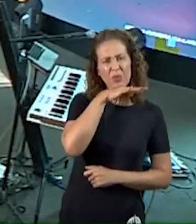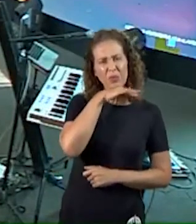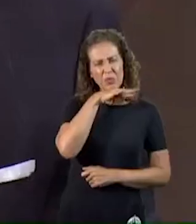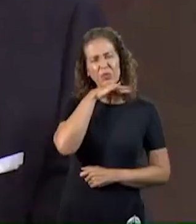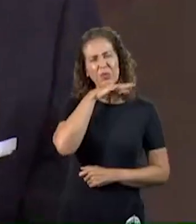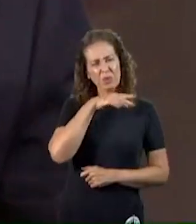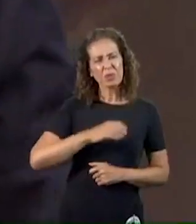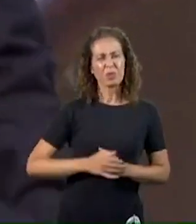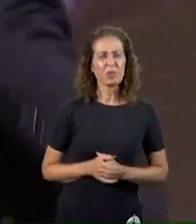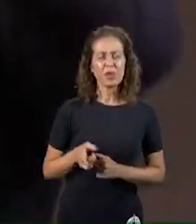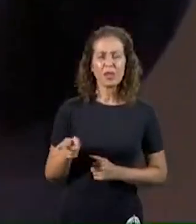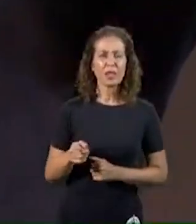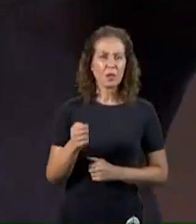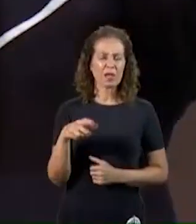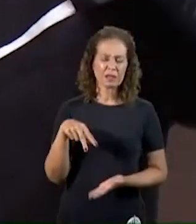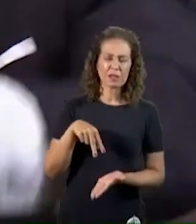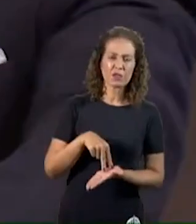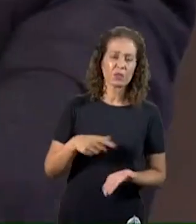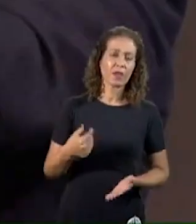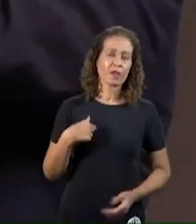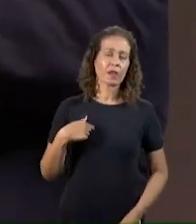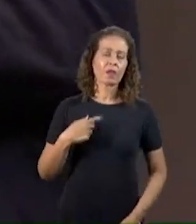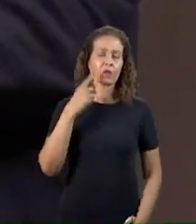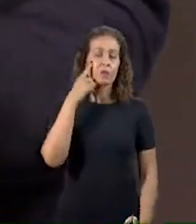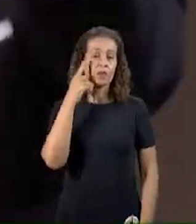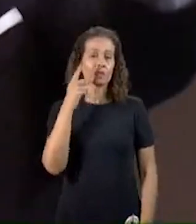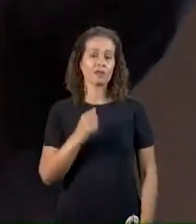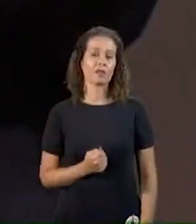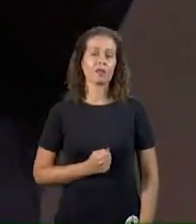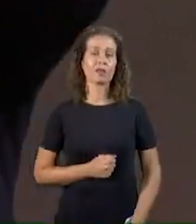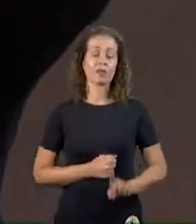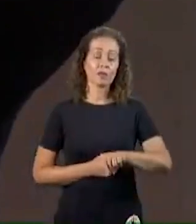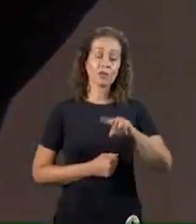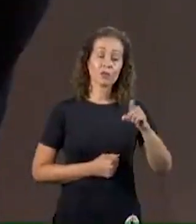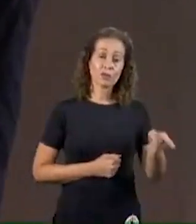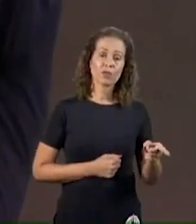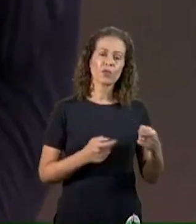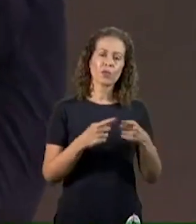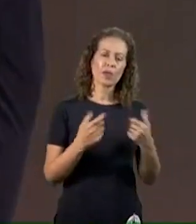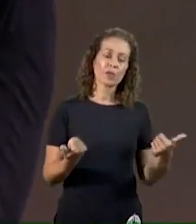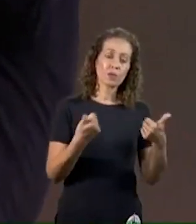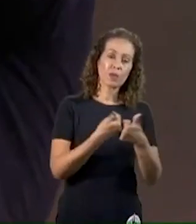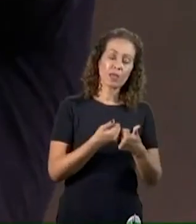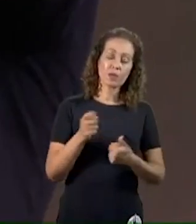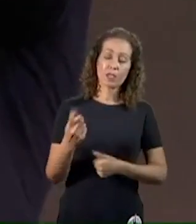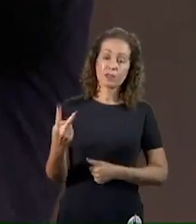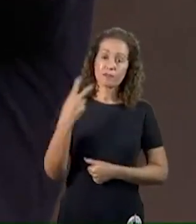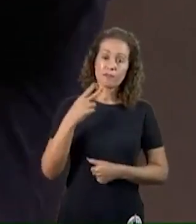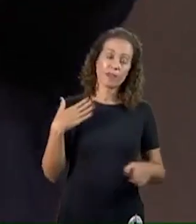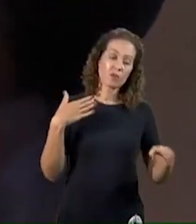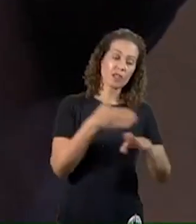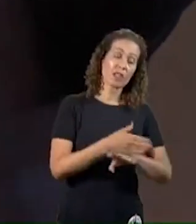pé. Eu peguei e falei, eu vou no outro médico na porta ao lado, só para ele ver eu entrando.